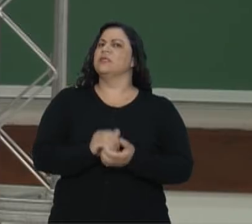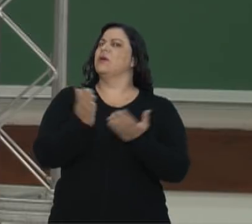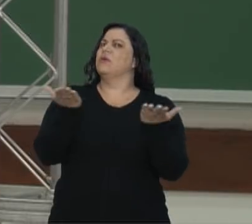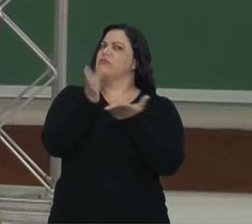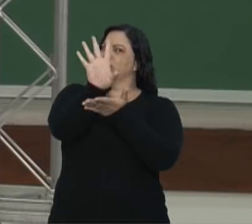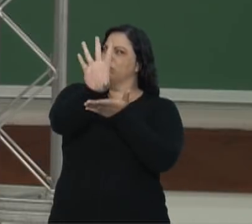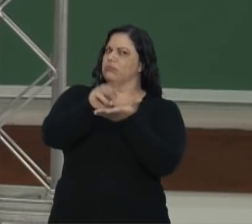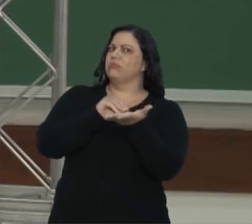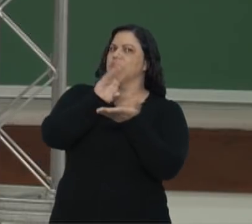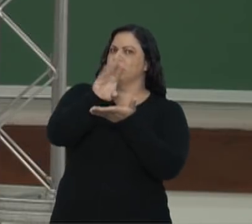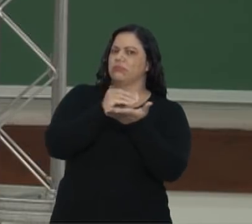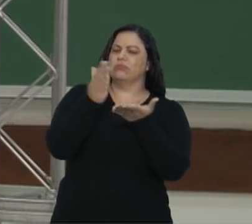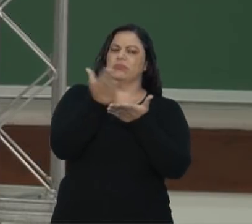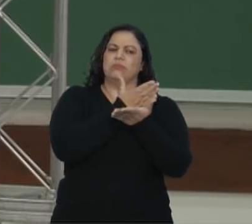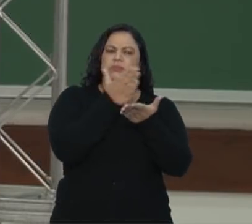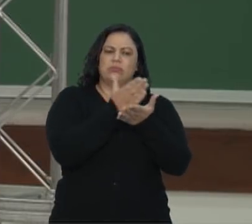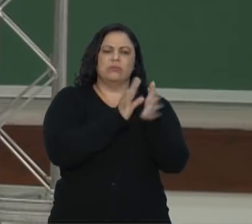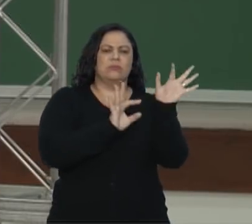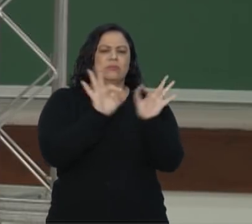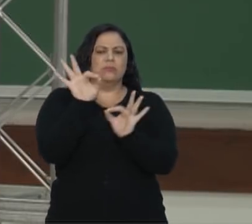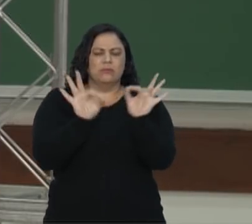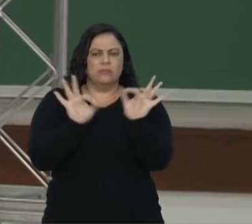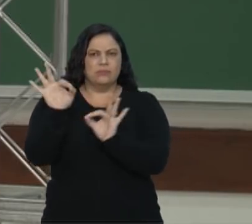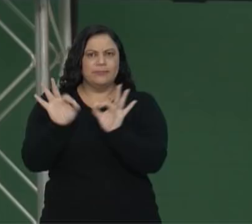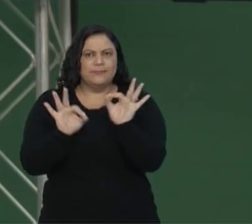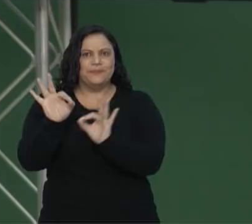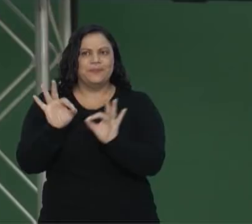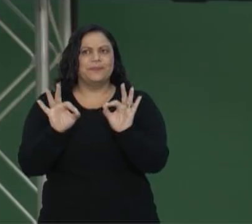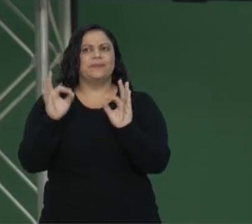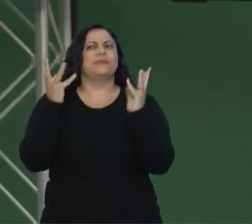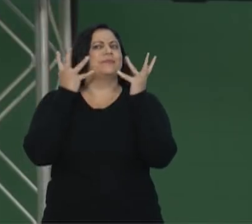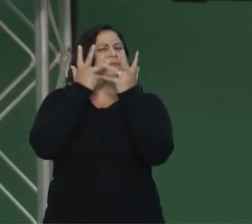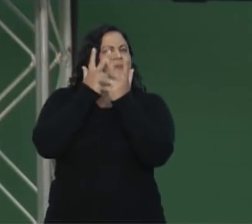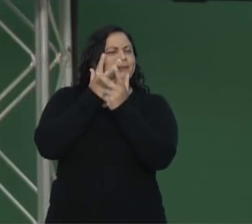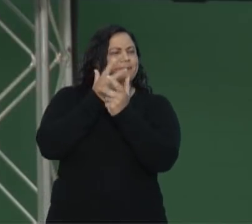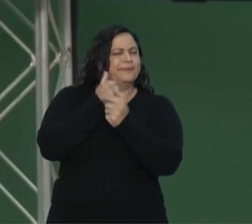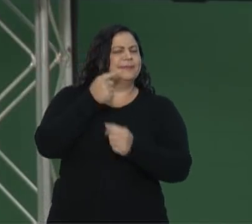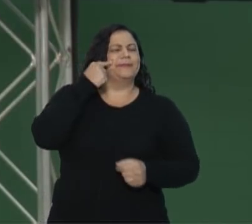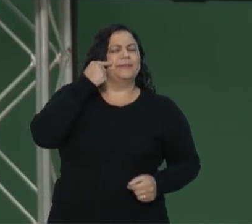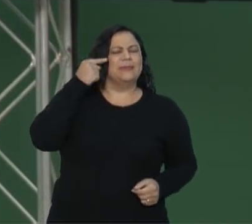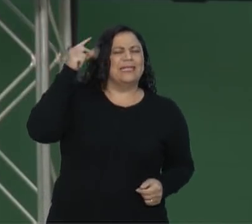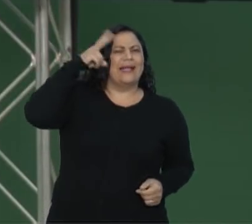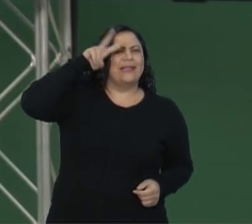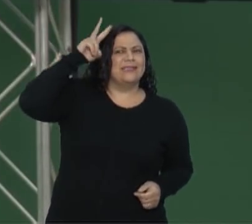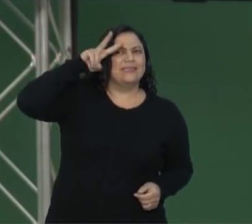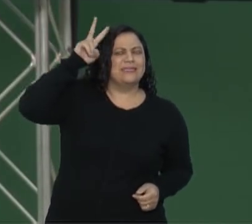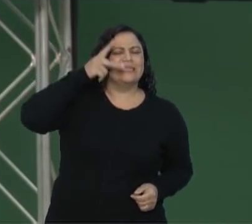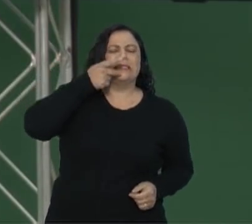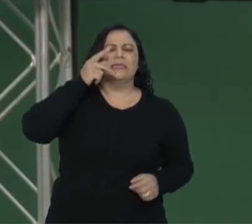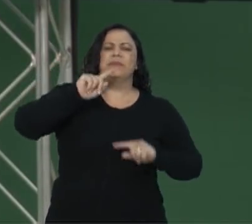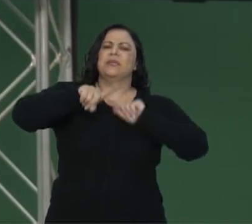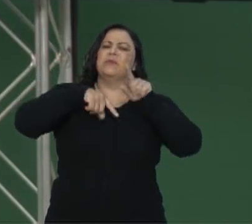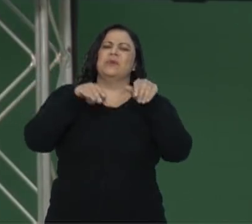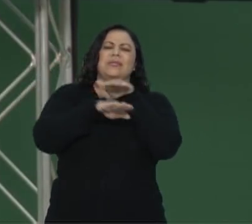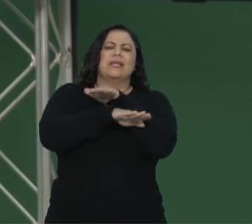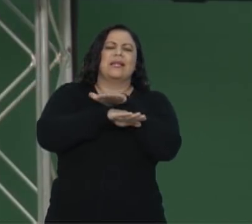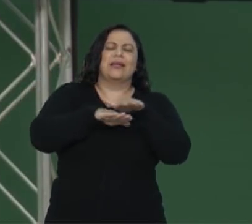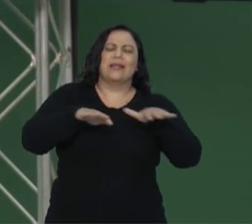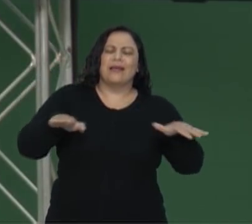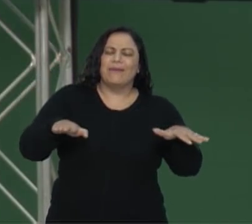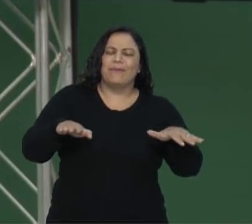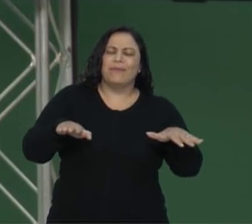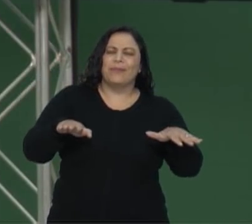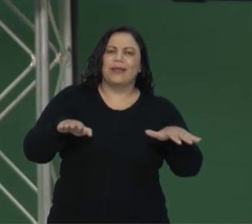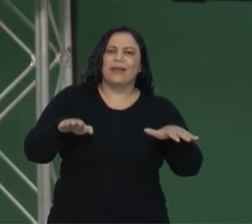copiado no caderno, super caprichado como eu sei. Lembra que eu sempre falo assim, ó, quando tudo isso passar, essa situação que nós nos